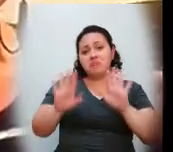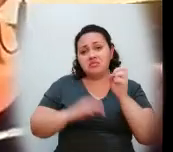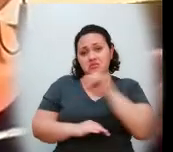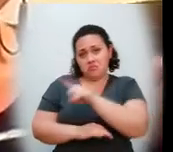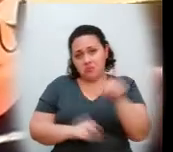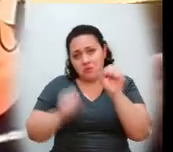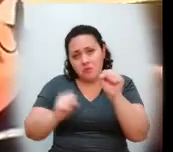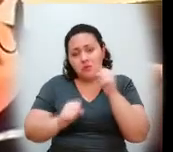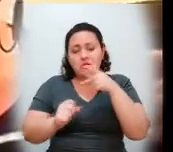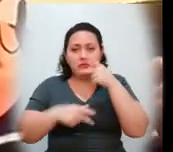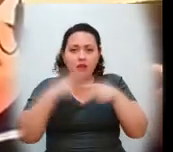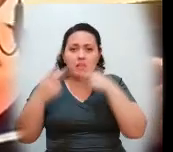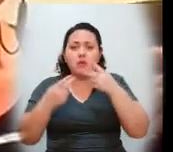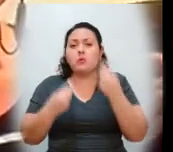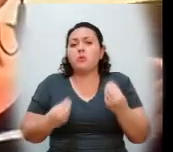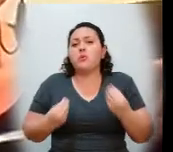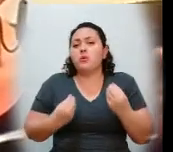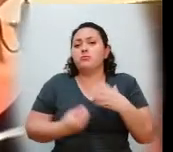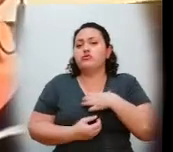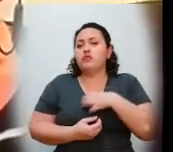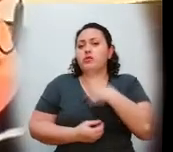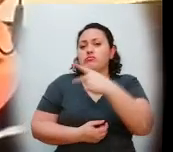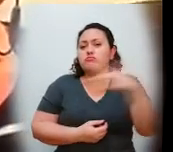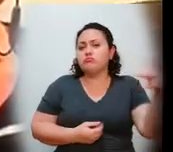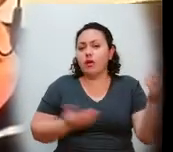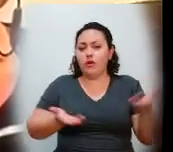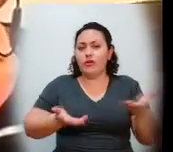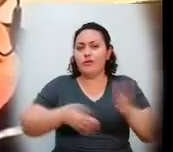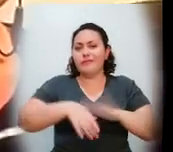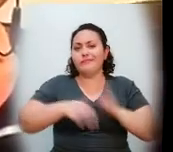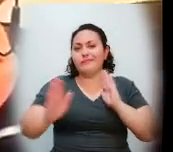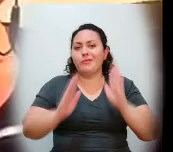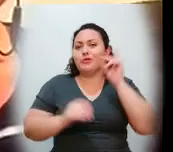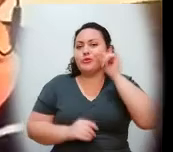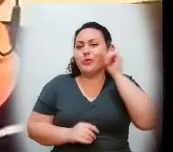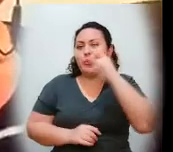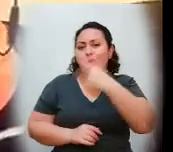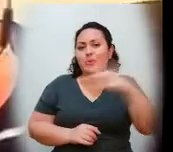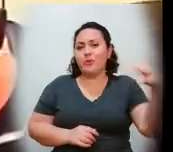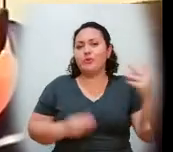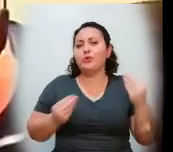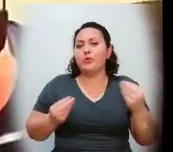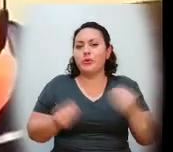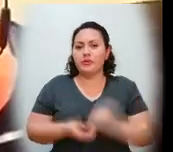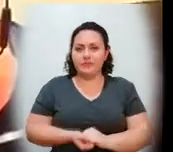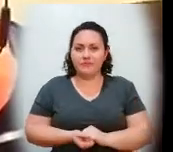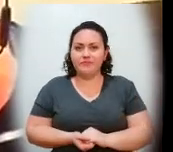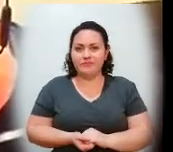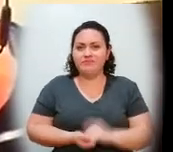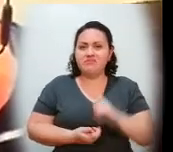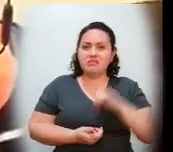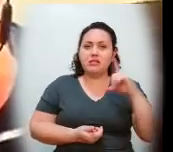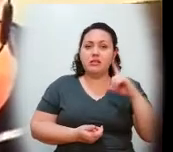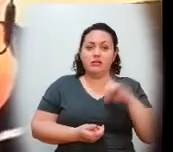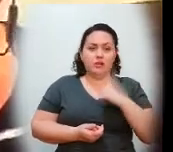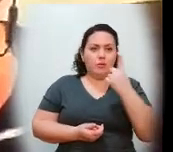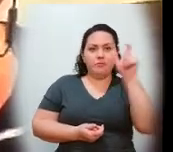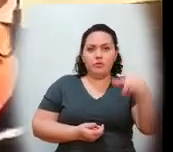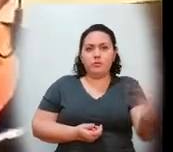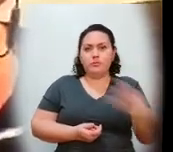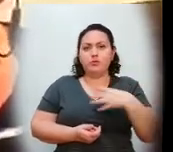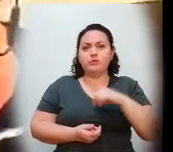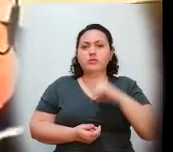puderem comentar um pouco de como é que está sendo, né, essa questão do sono para vocês. Uma Olha, muita pessoa compartilhou dificuldade em conosco. adormecer.